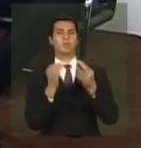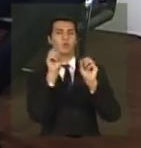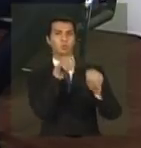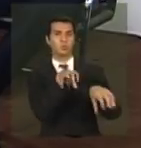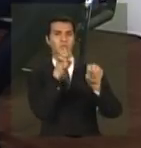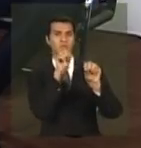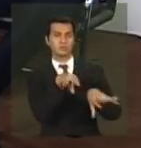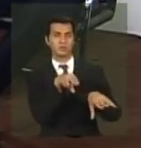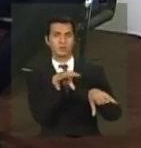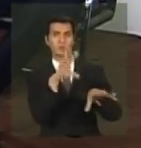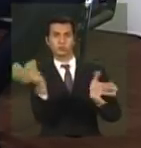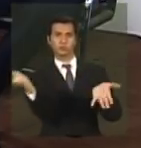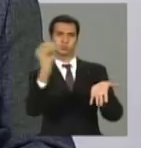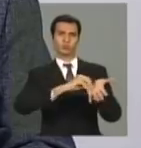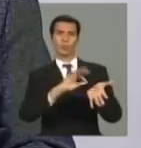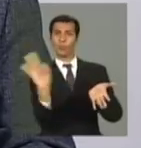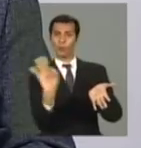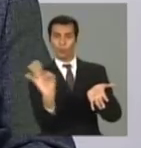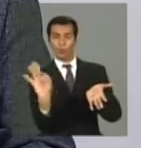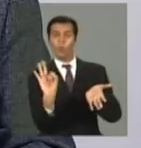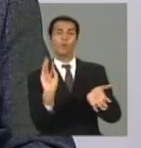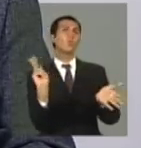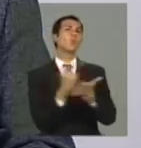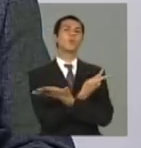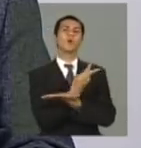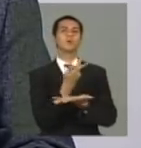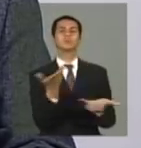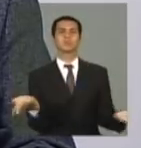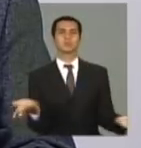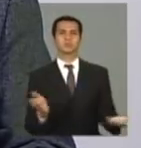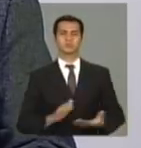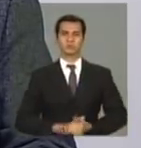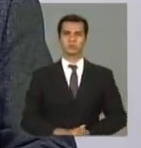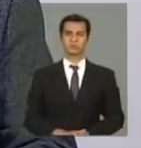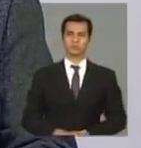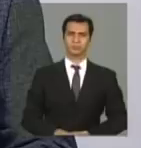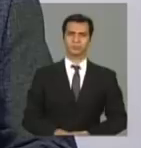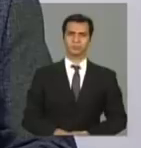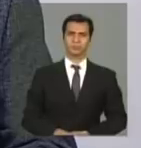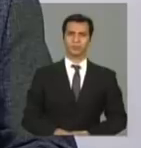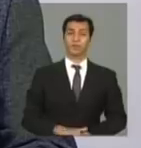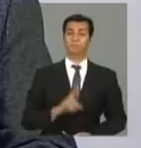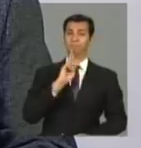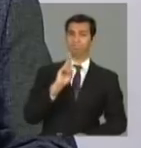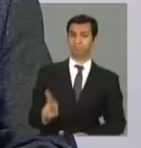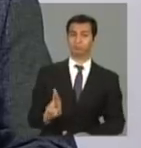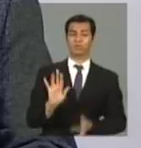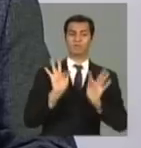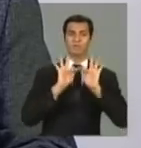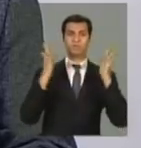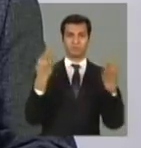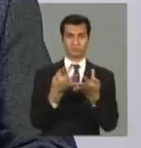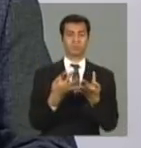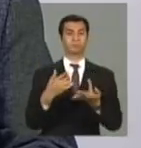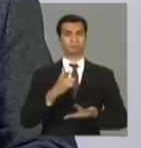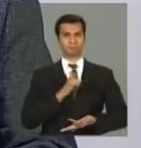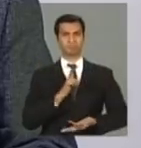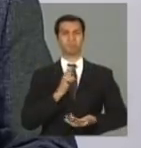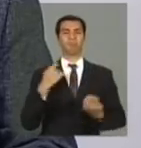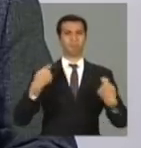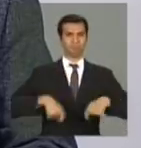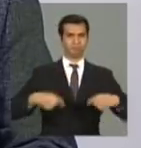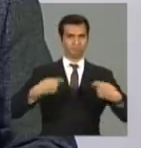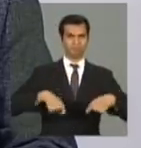dia 31 de outubro? Essas famílias que estão envolvidas aí nesta ação, né,